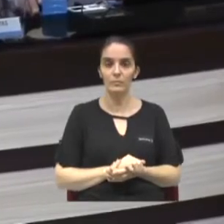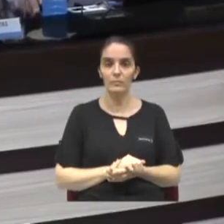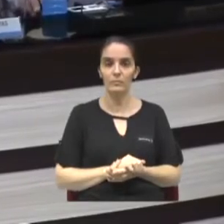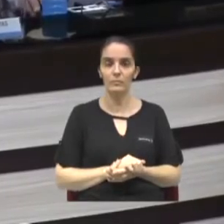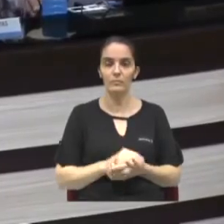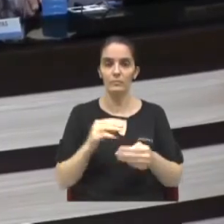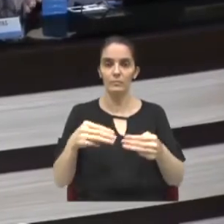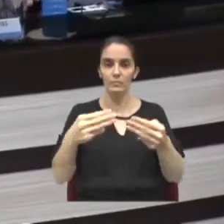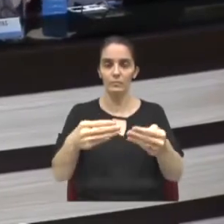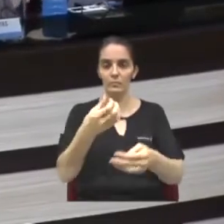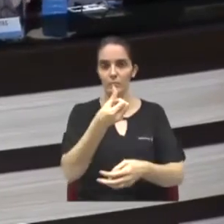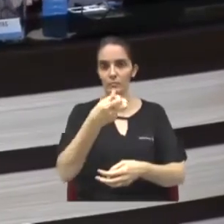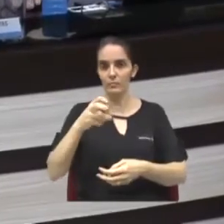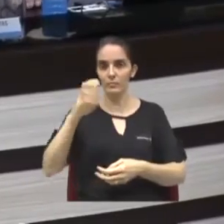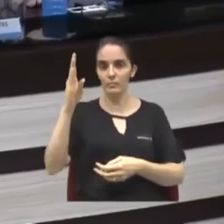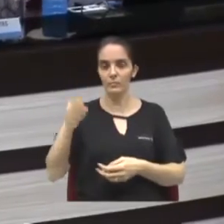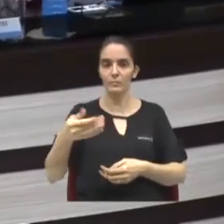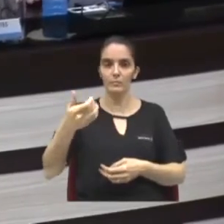Moção número